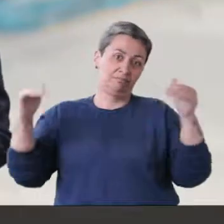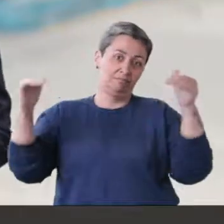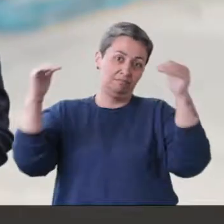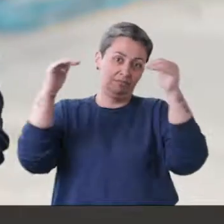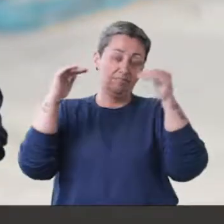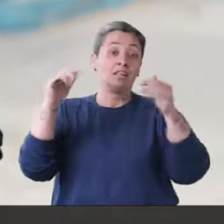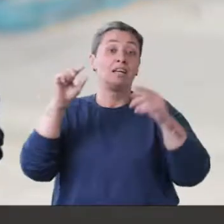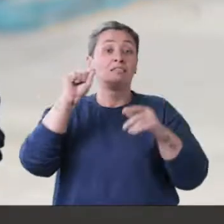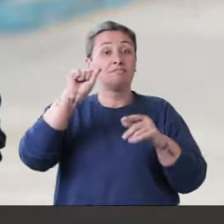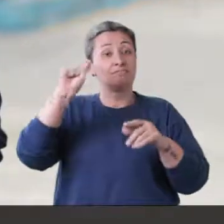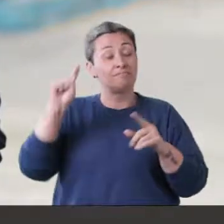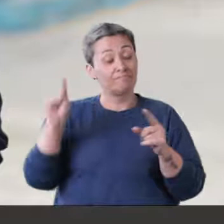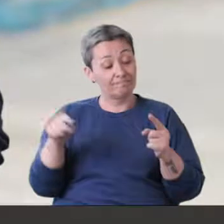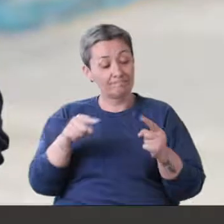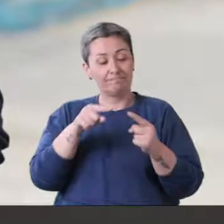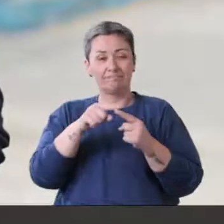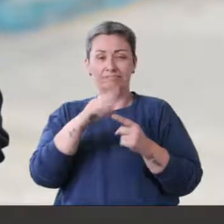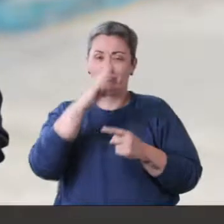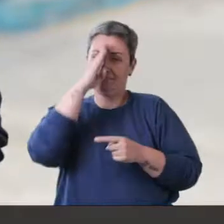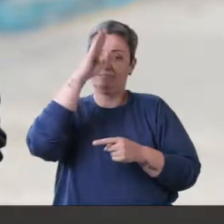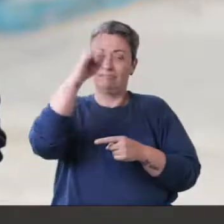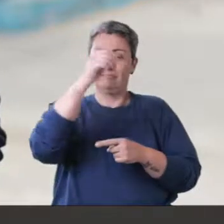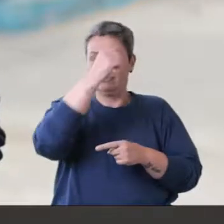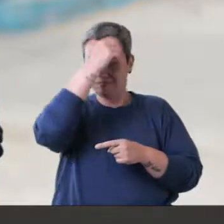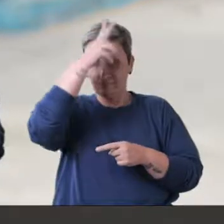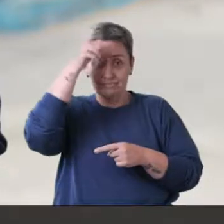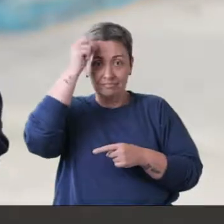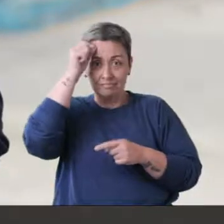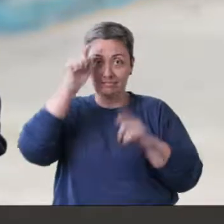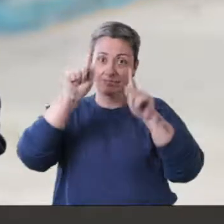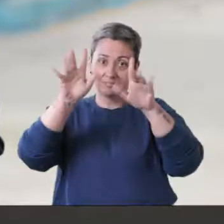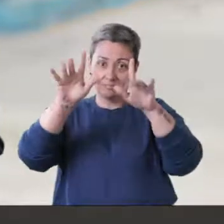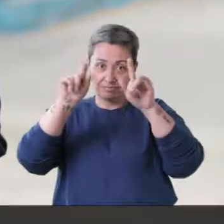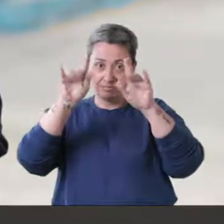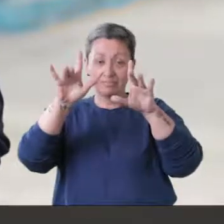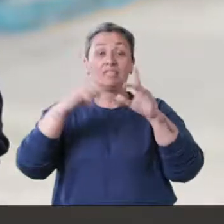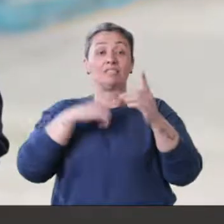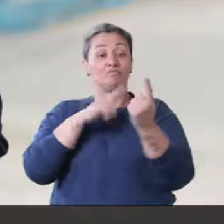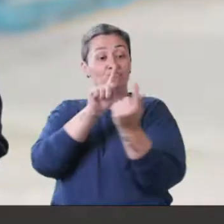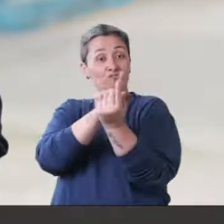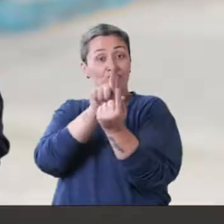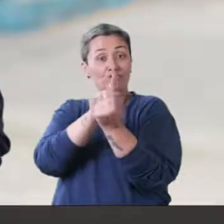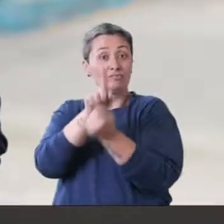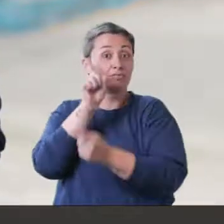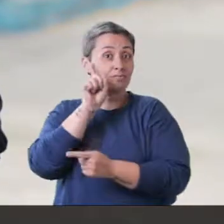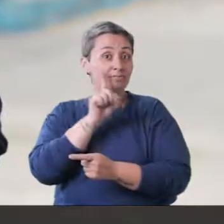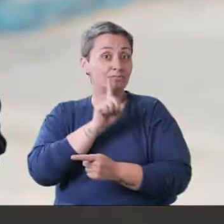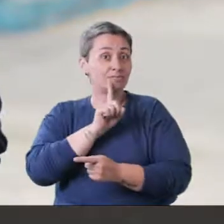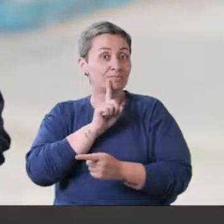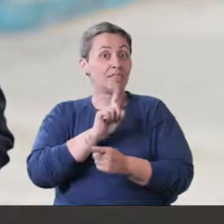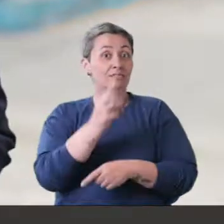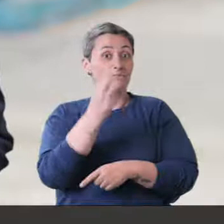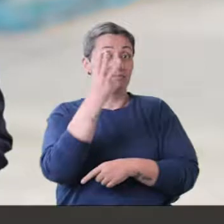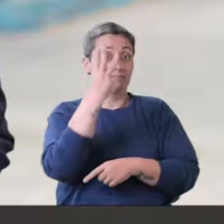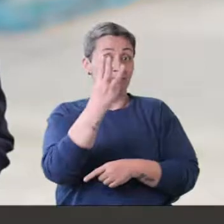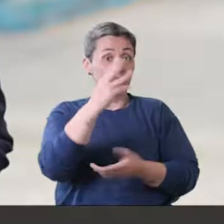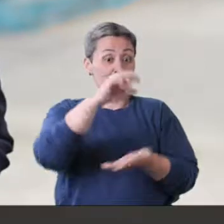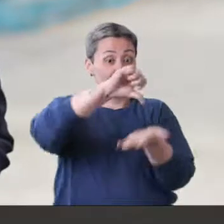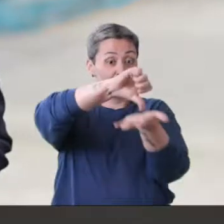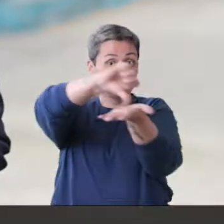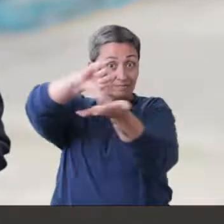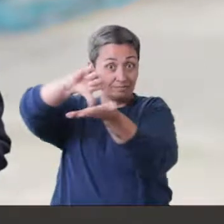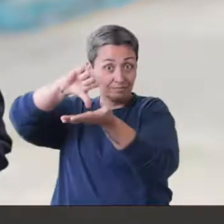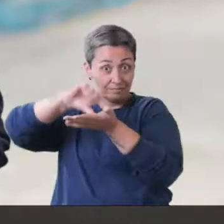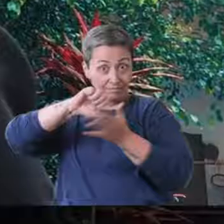Esse é um dos principais objetivos da Prefeitura de Guarulhos, que oferece atendimento aos alunos surdos em 3 escolas polo